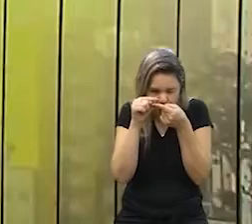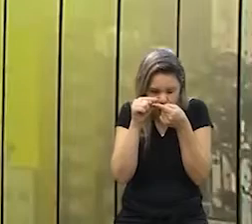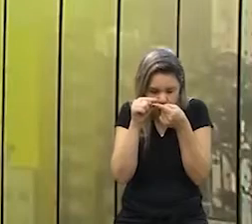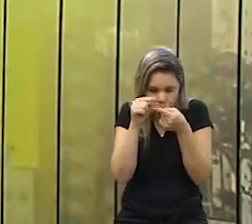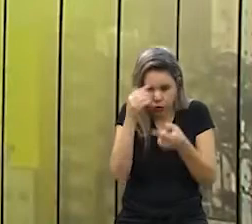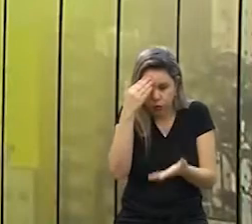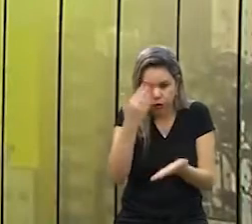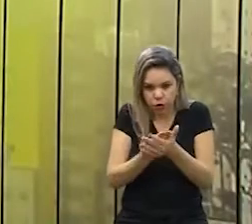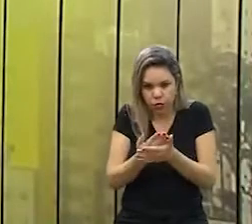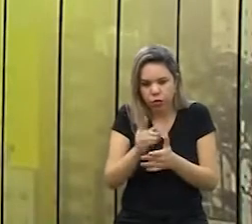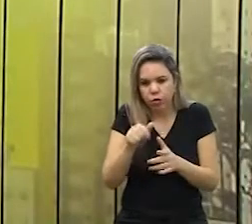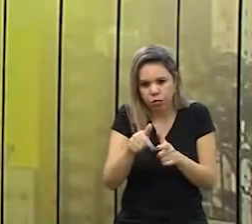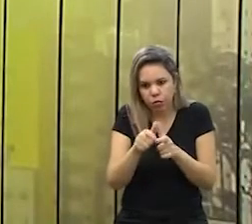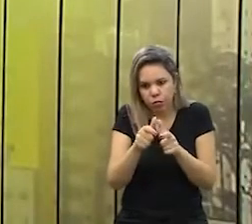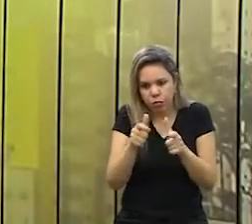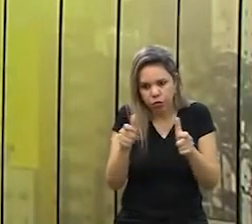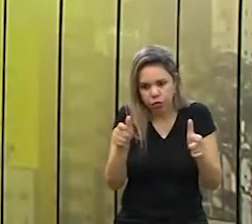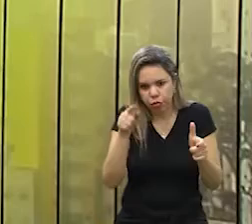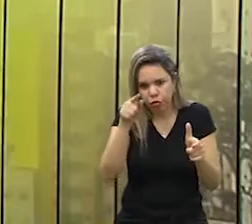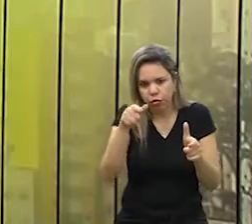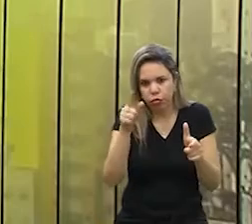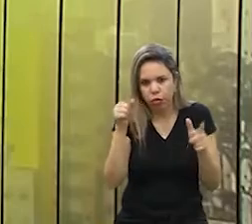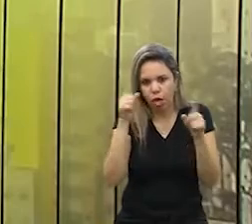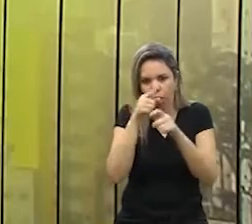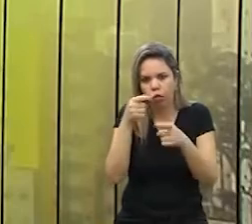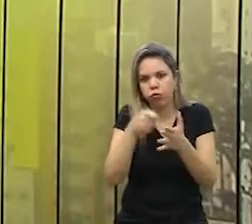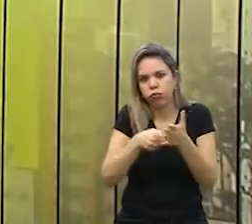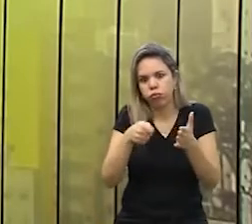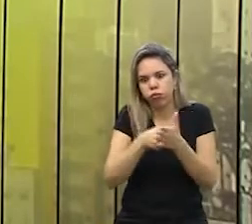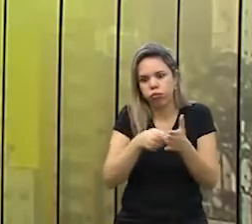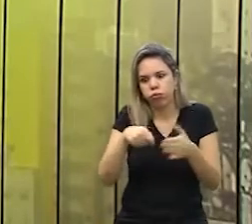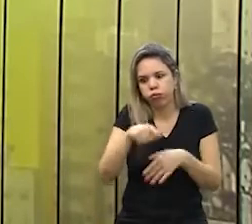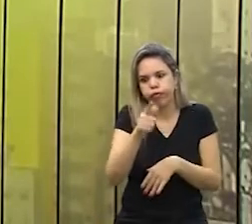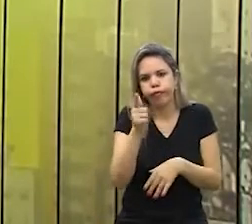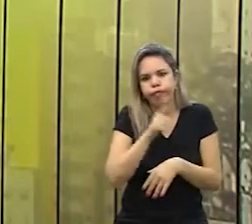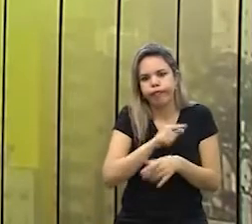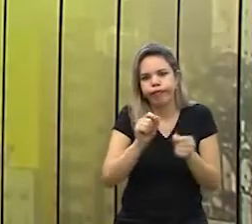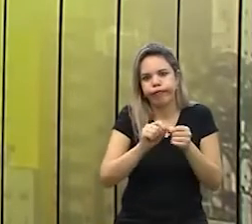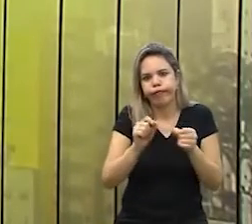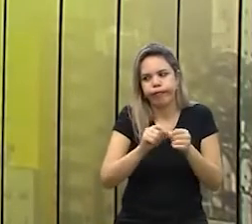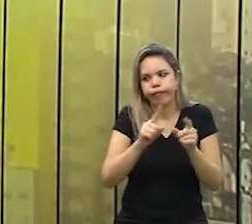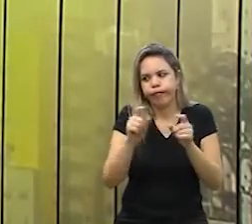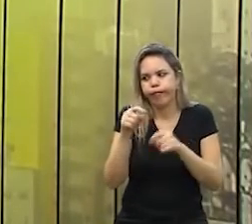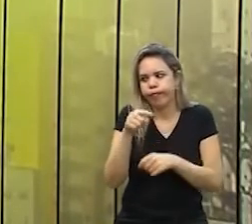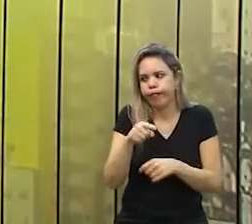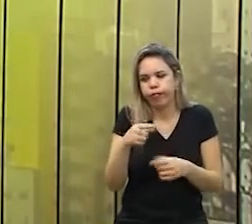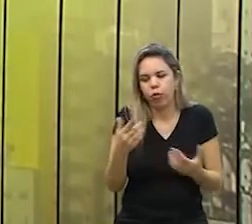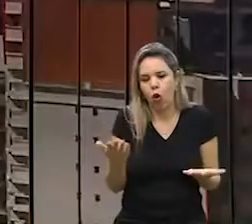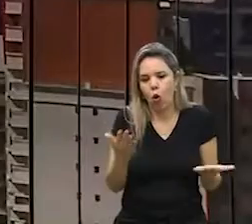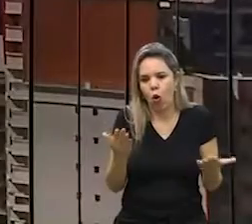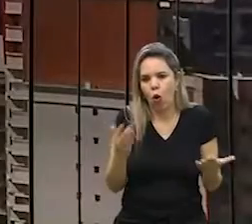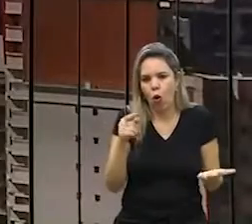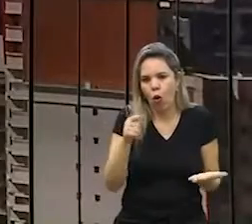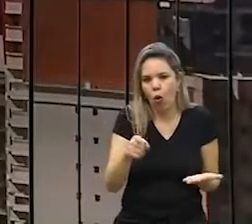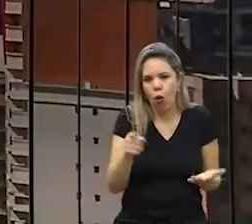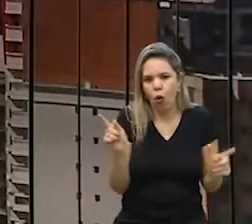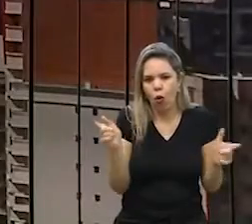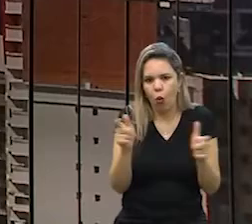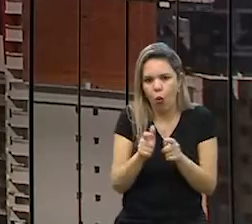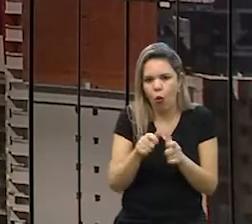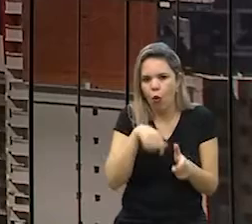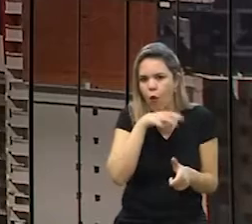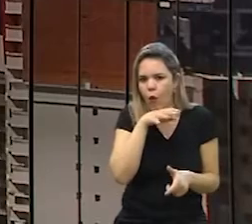que eu acredito, sim, que aumente ainda mais a complexidade na hora que você vai lá fazer a sua fotografia. Qual que foi o